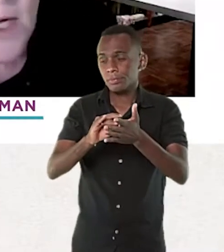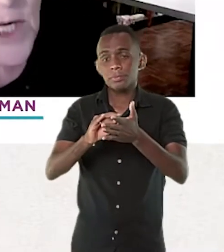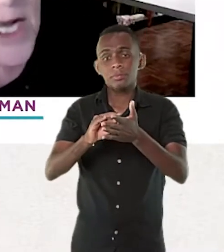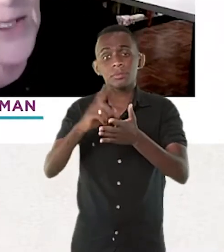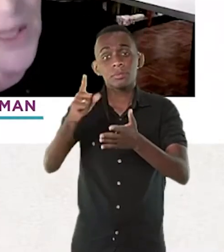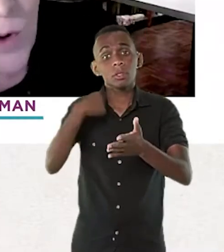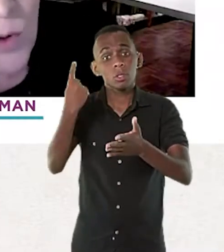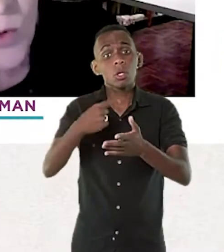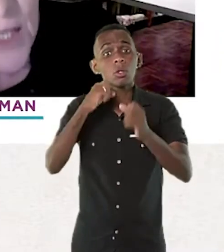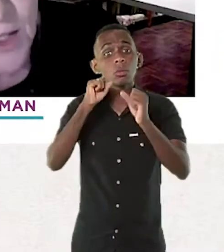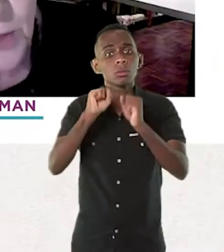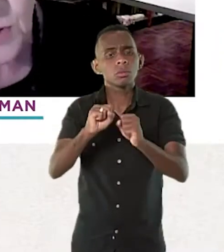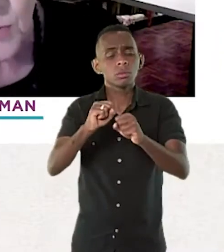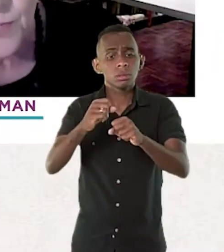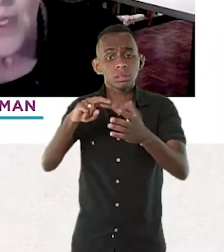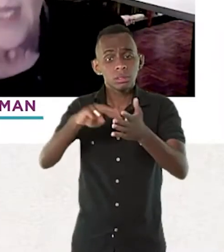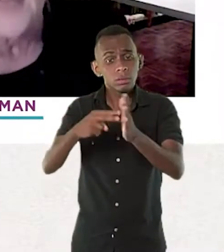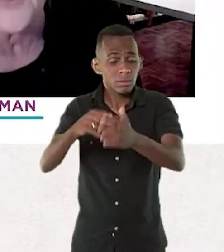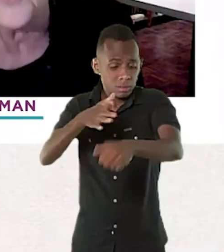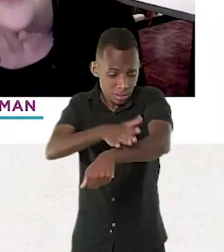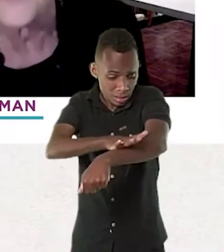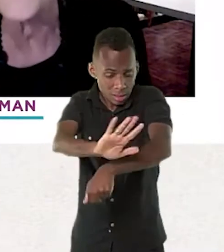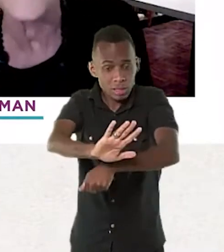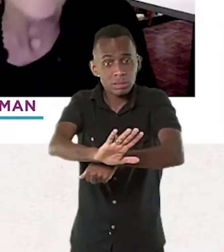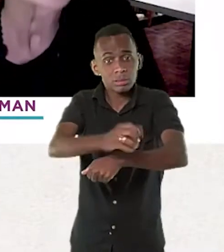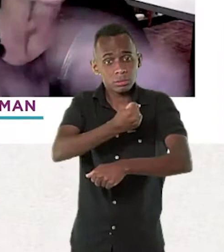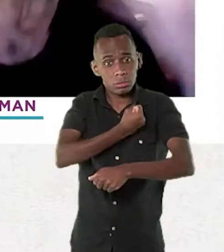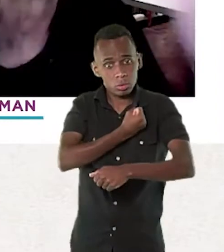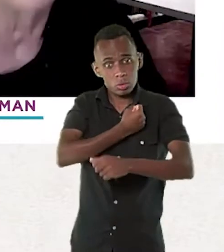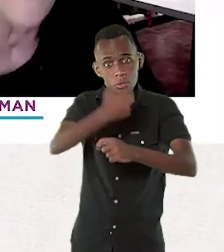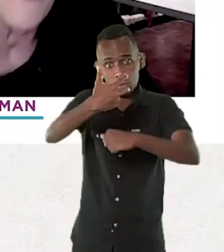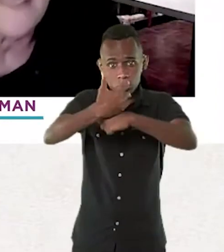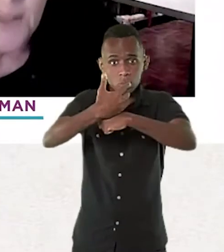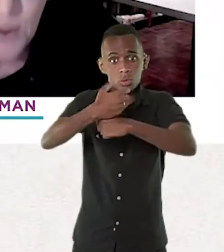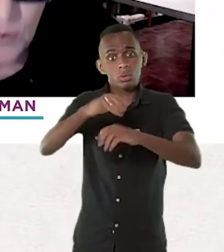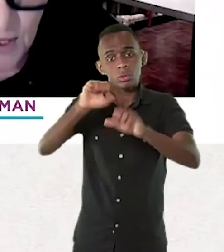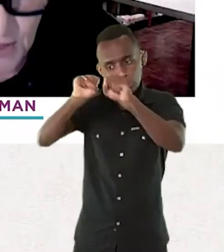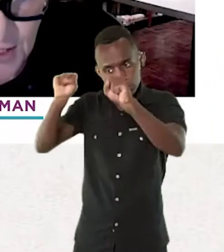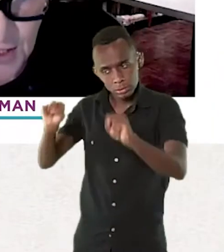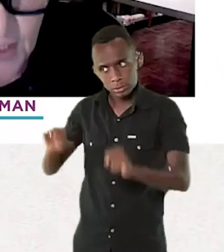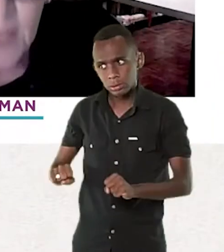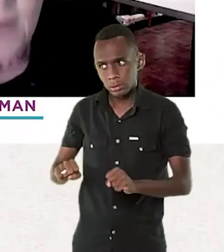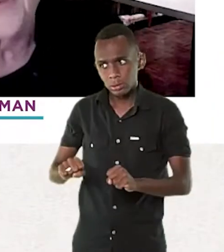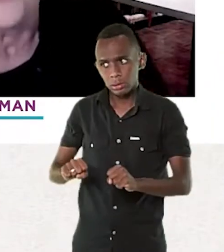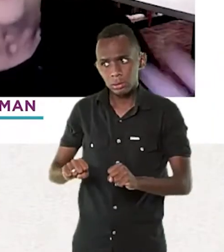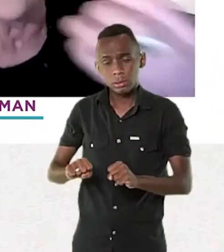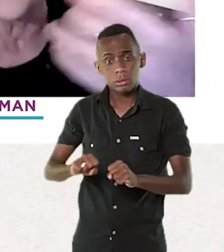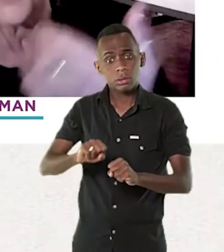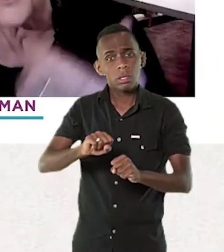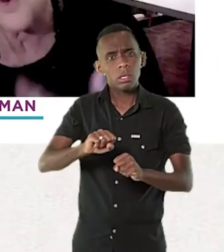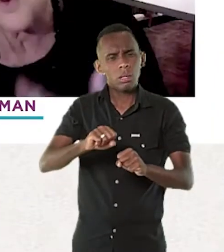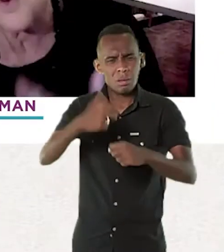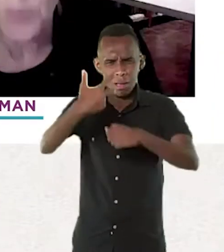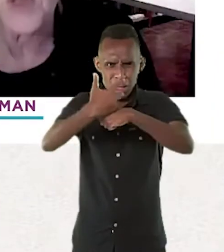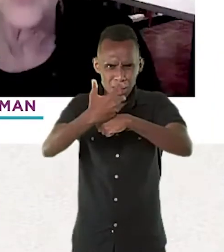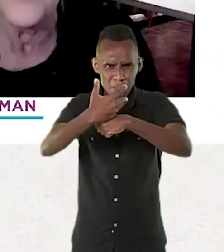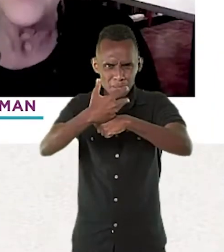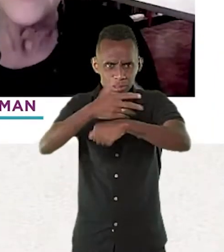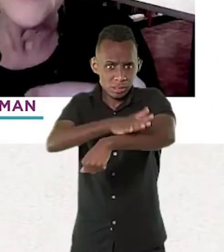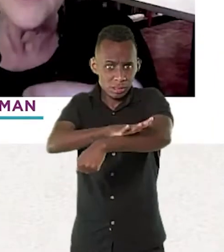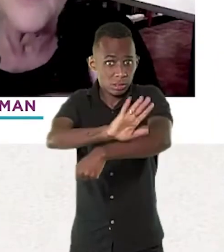nós podemos chamar de racismo algorítmico. Então não é que assim, as máquinas são racistas. Não, o